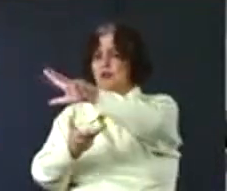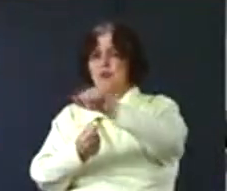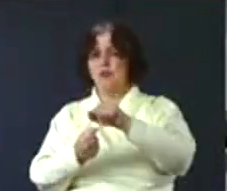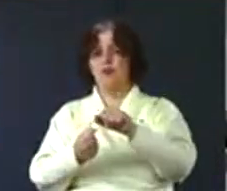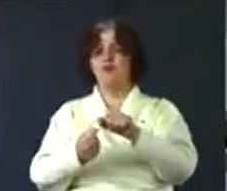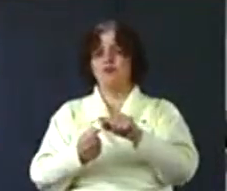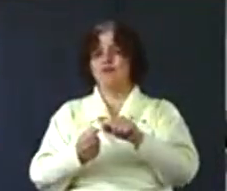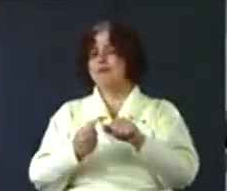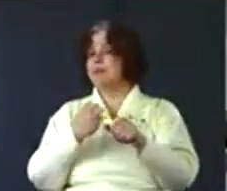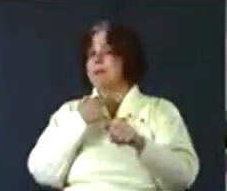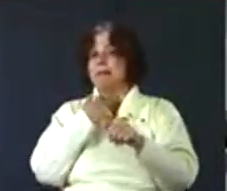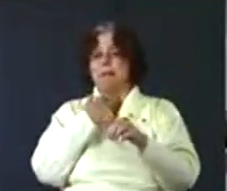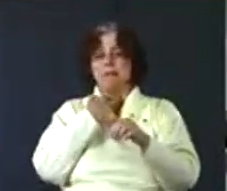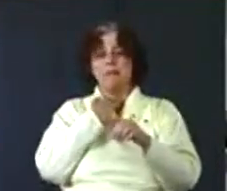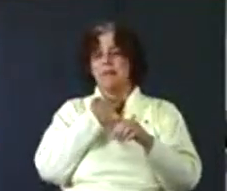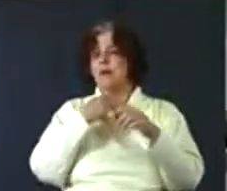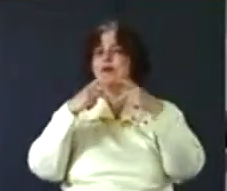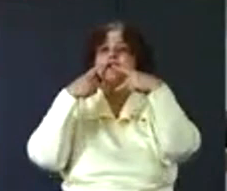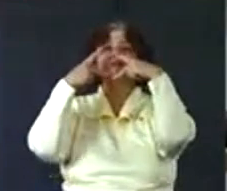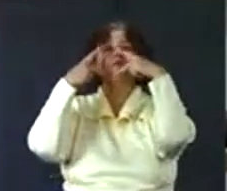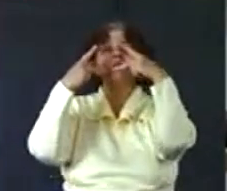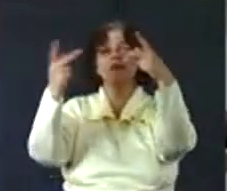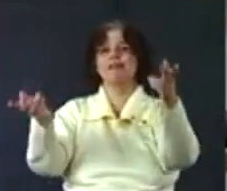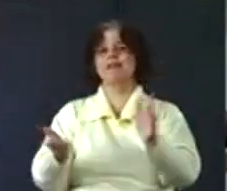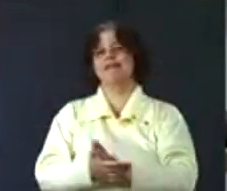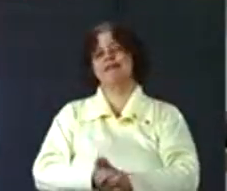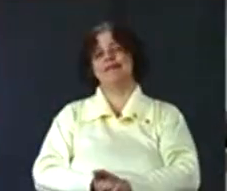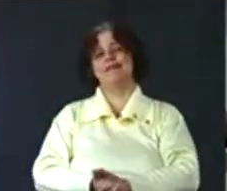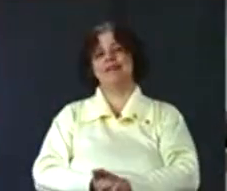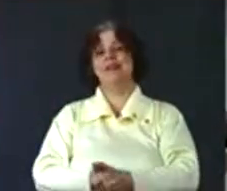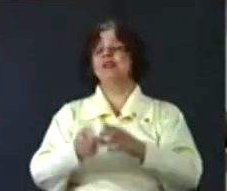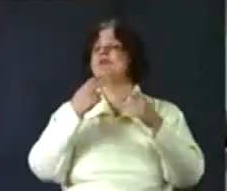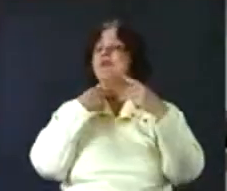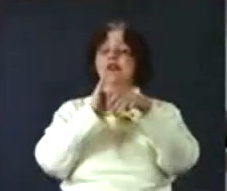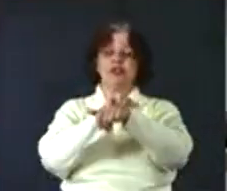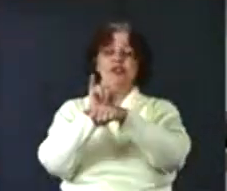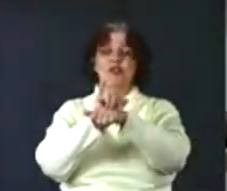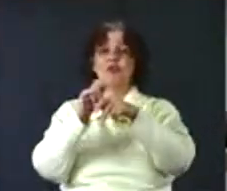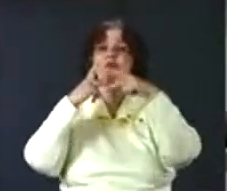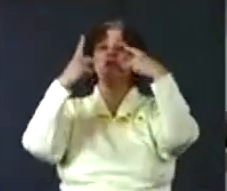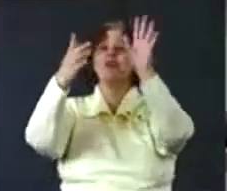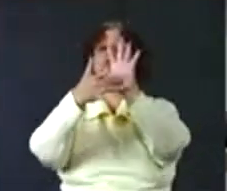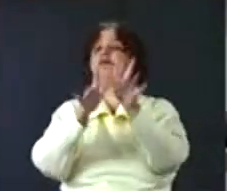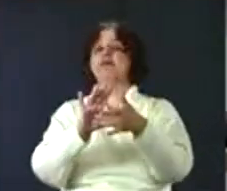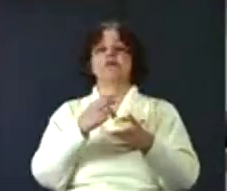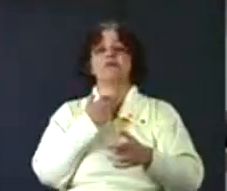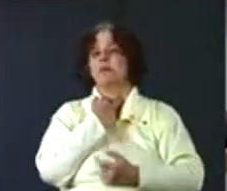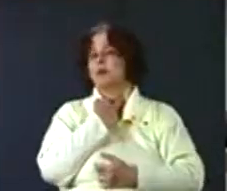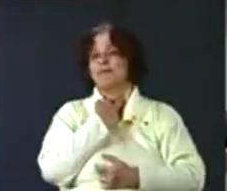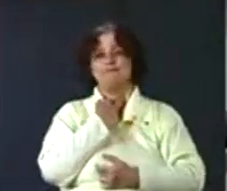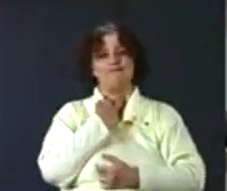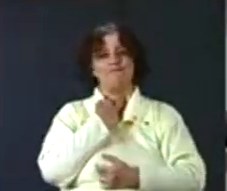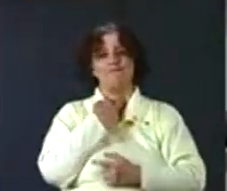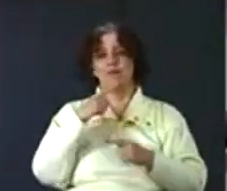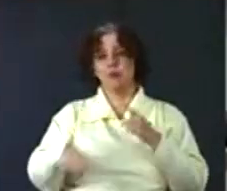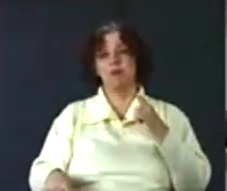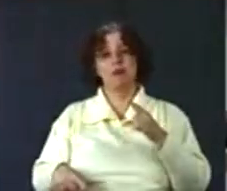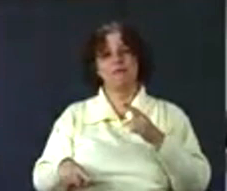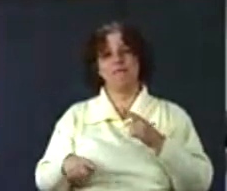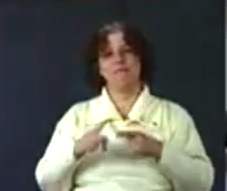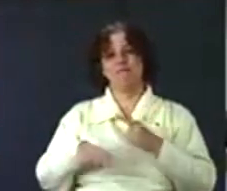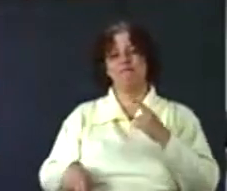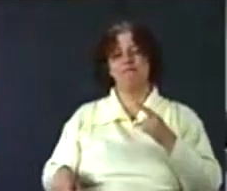qualquer pessoa, em qualquer parte do planeta Terra. Agora, alguém pode contemplar essa mensagem, mas existem lugares em que não é